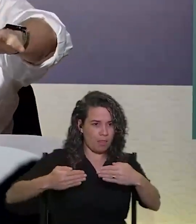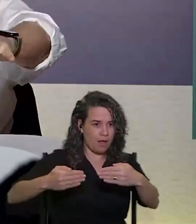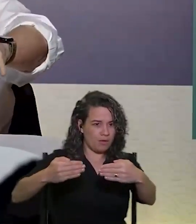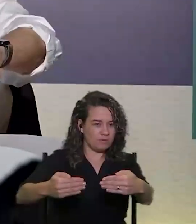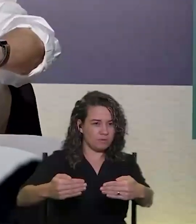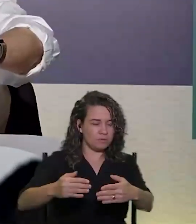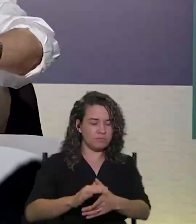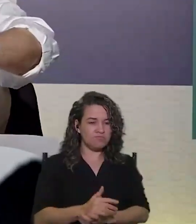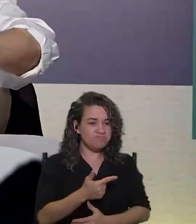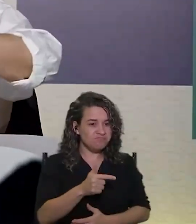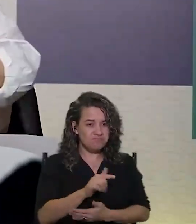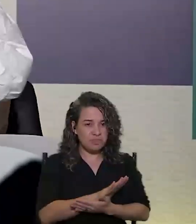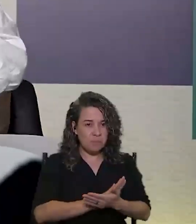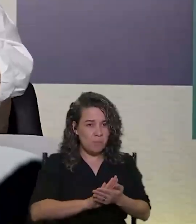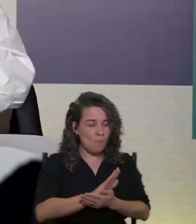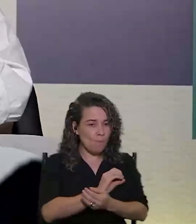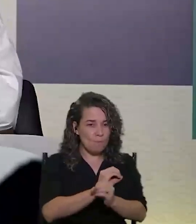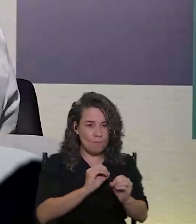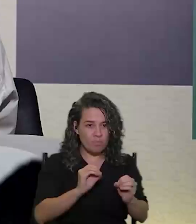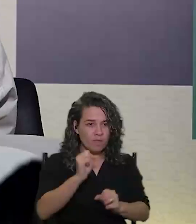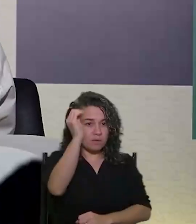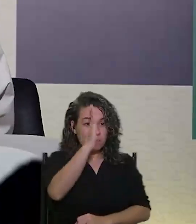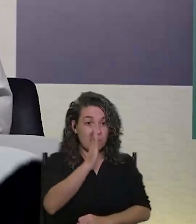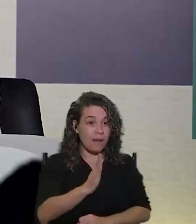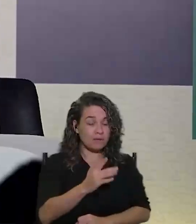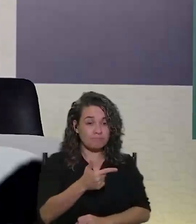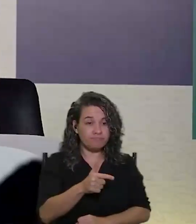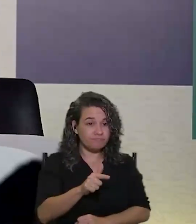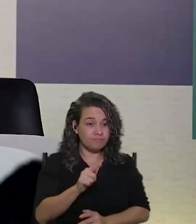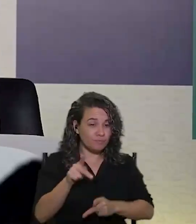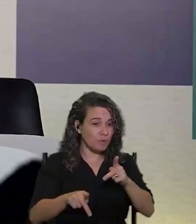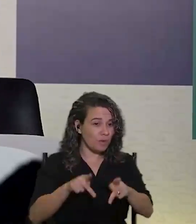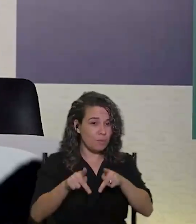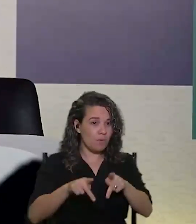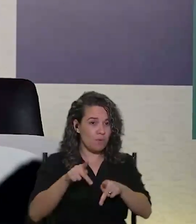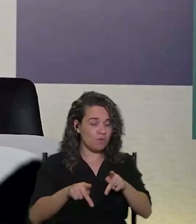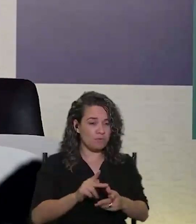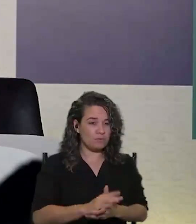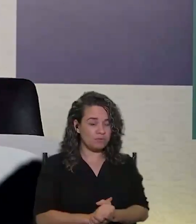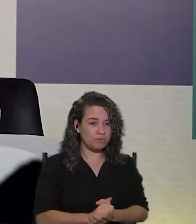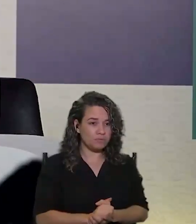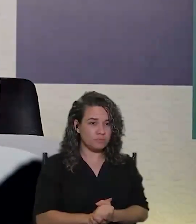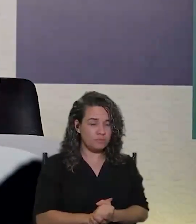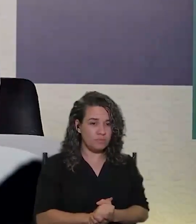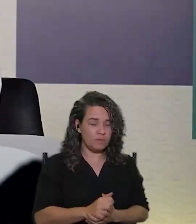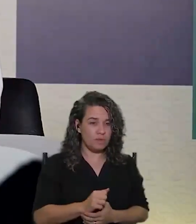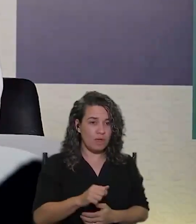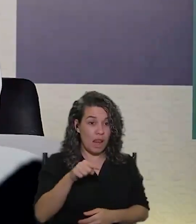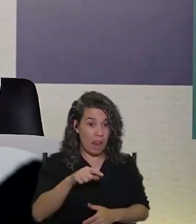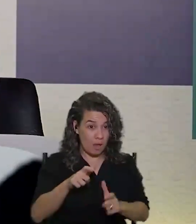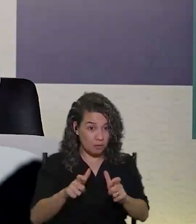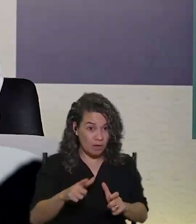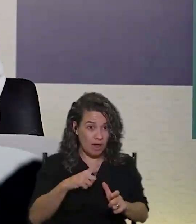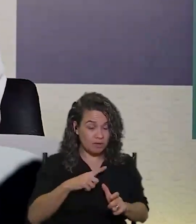Era o Brasil sem povo, entendeu? Era exatamente o Brasil que construiu o Brasil, quer dizer, não o Brasil, que construiu o poder no Brasil,